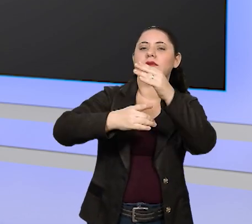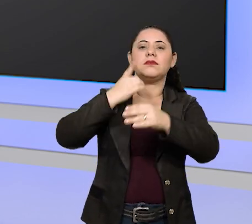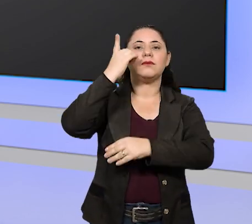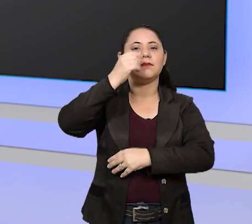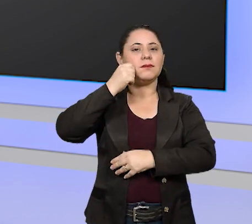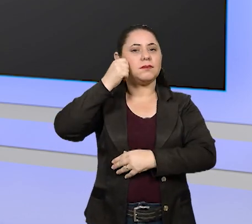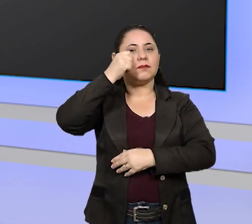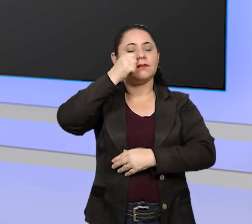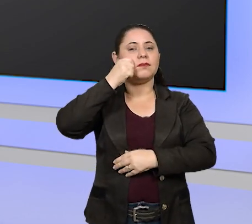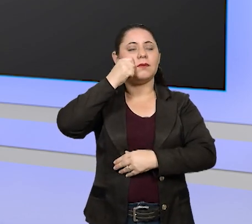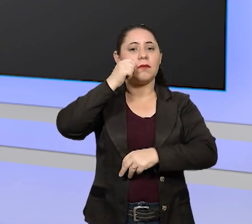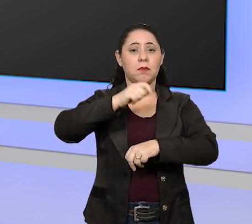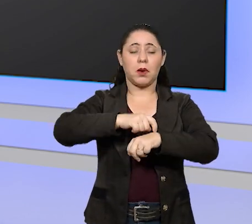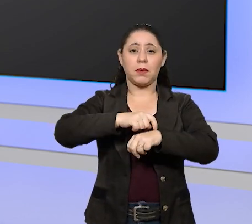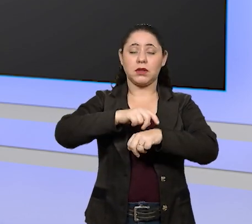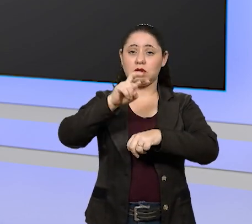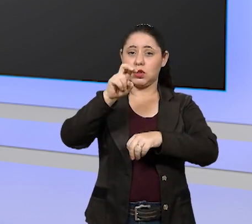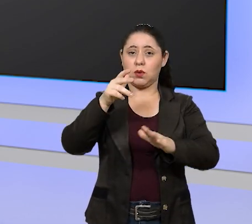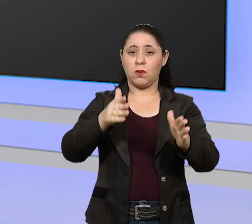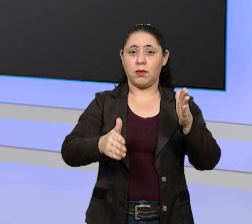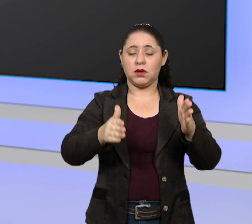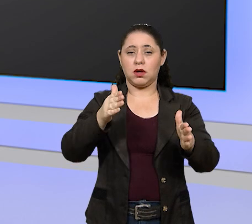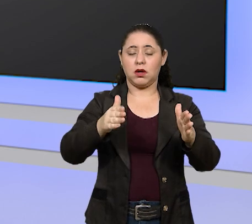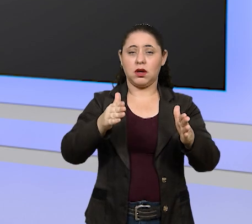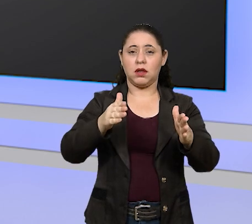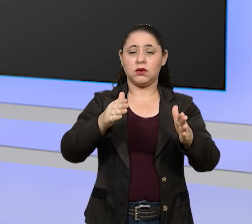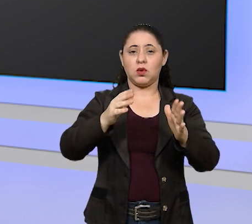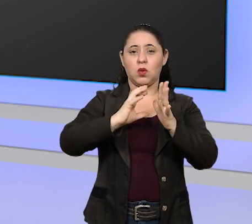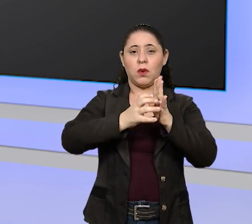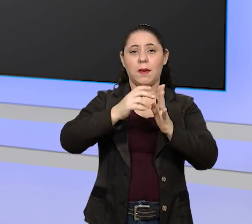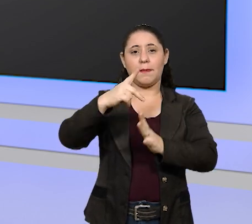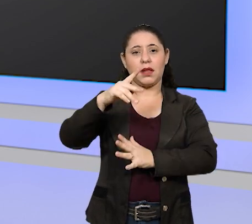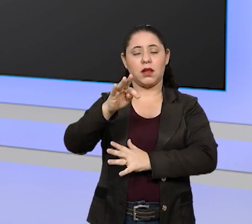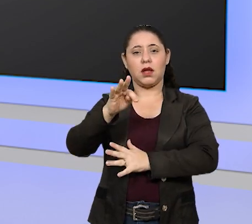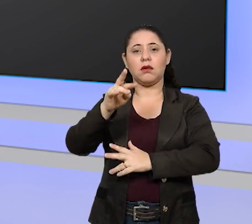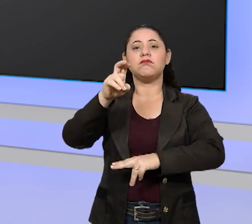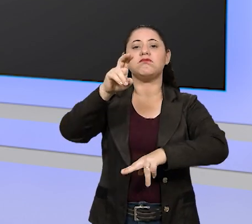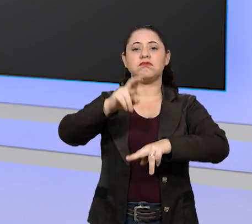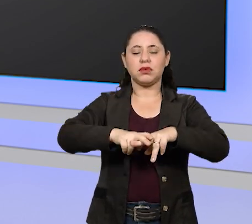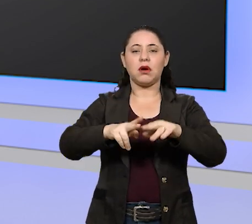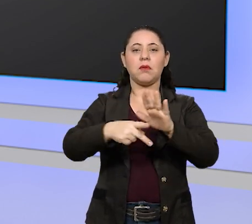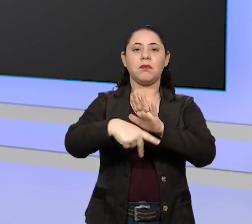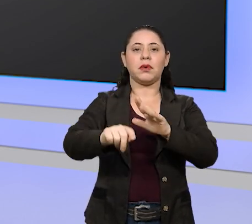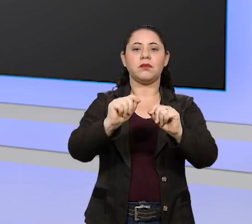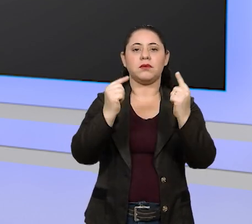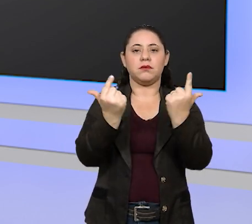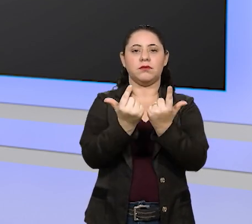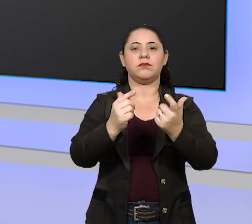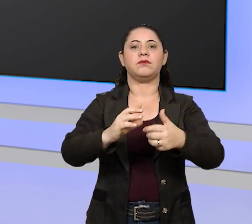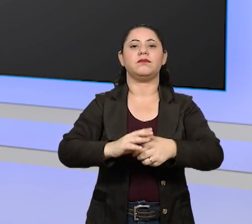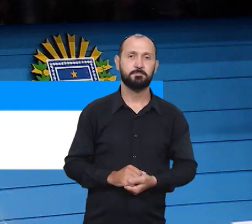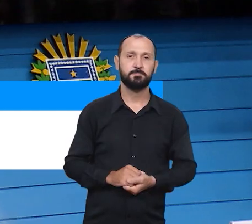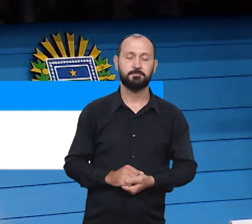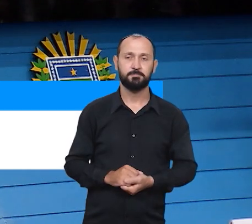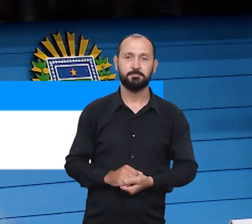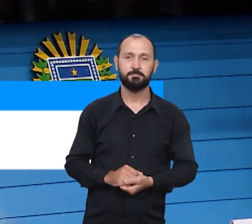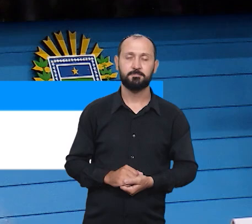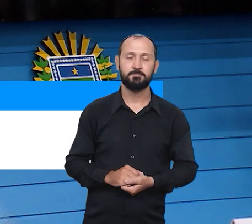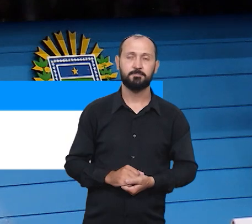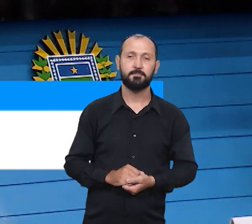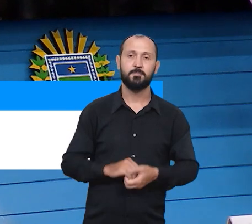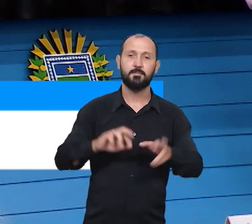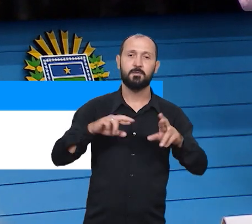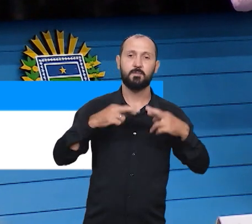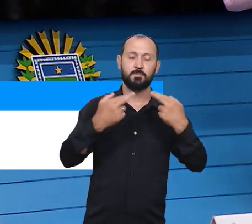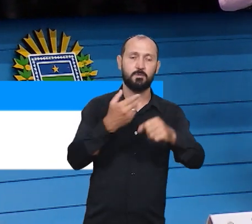deputado Amarildo Cruz. Durante 5 mandatos, o petista ocupou uma cadeira na Assembleia Legislativa. A sessão